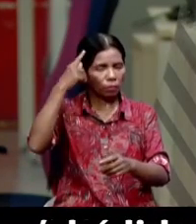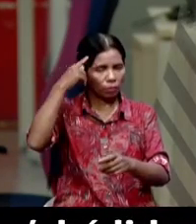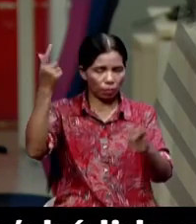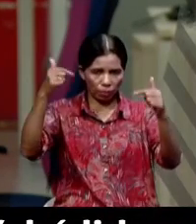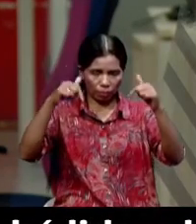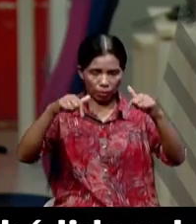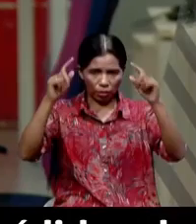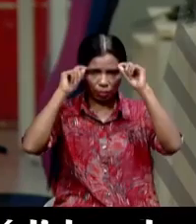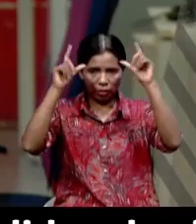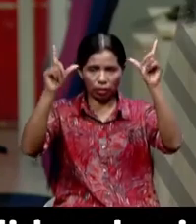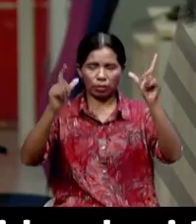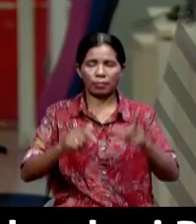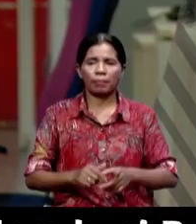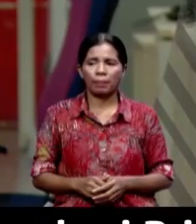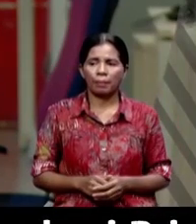Timor-Leste.